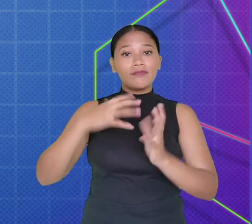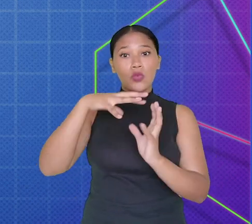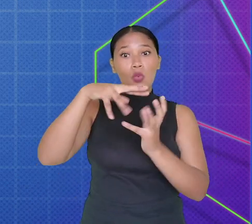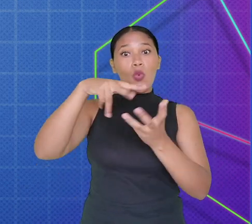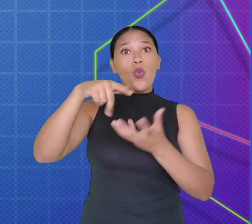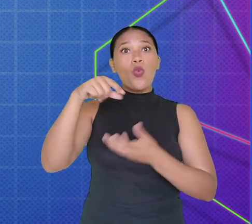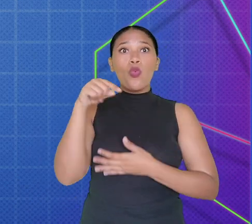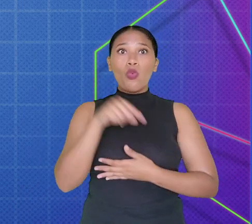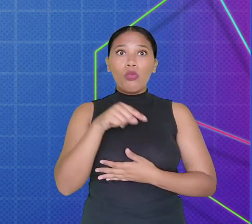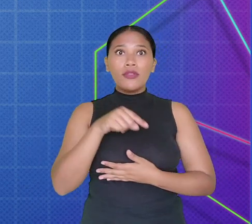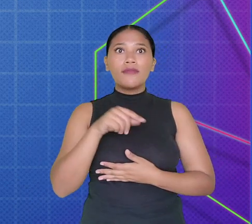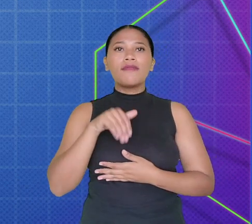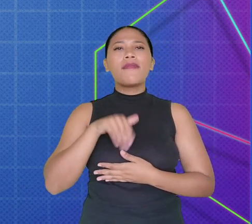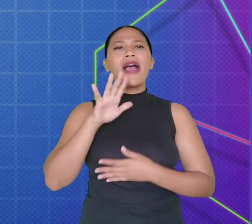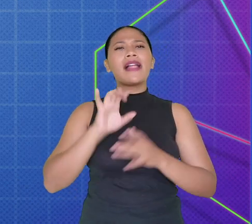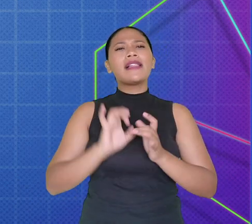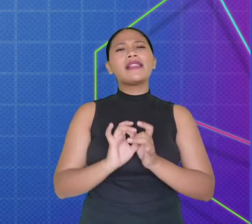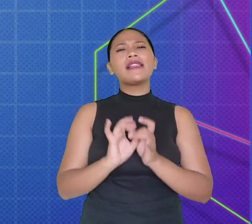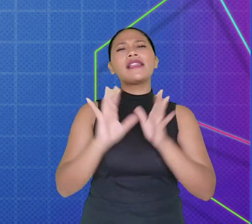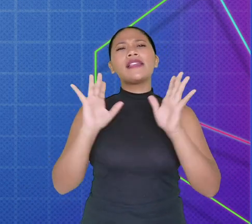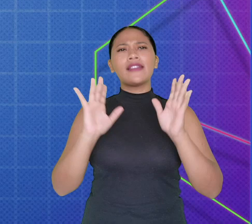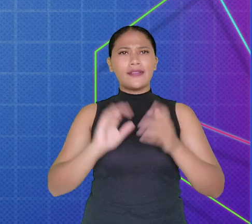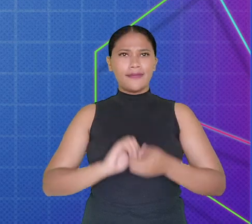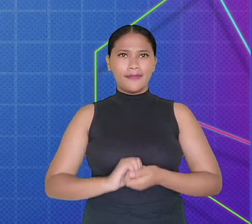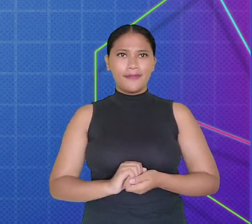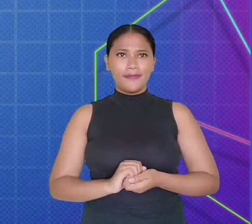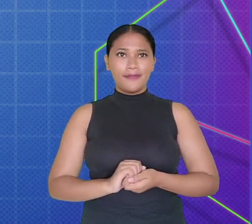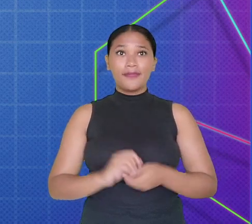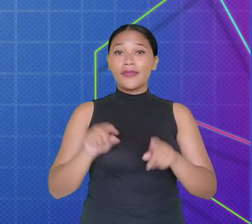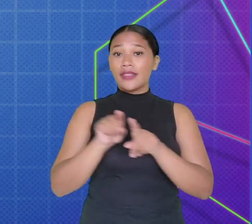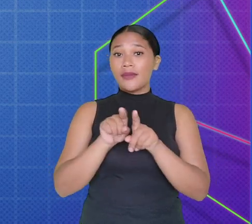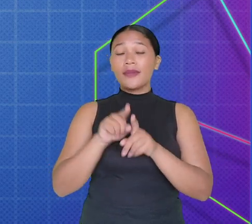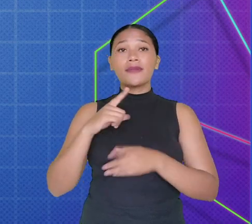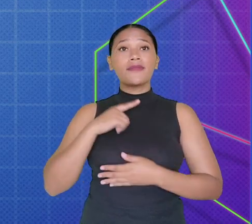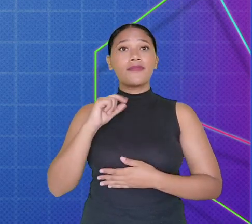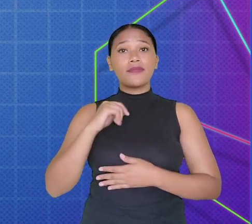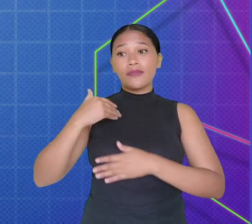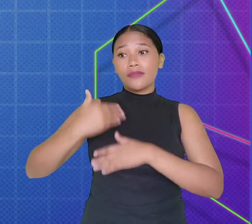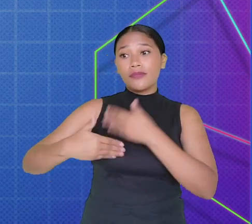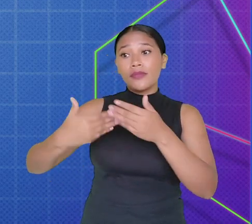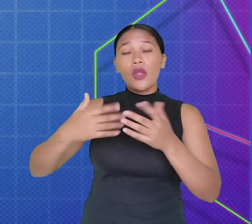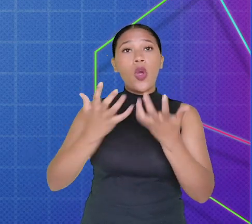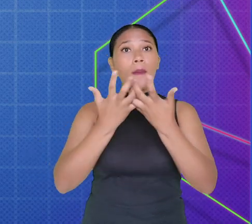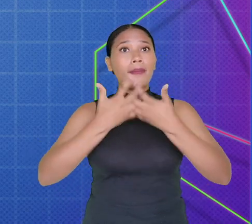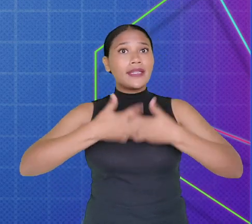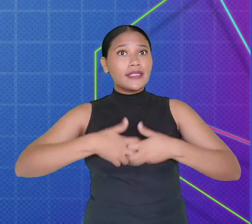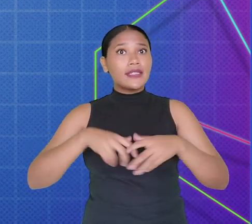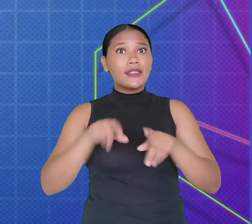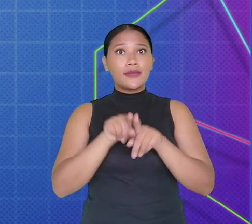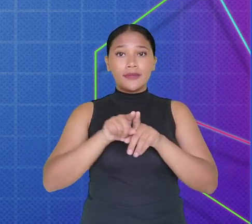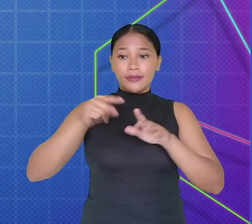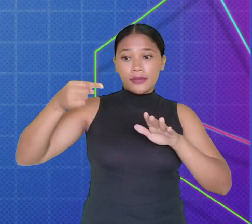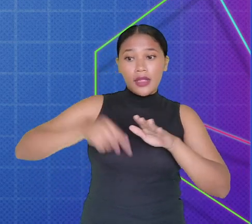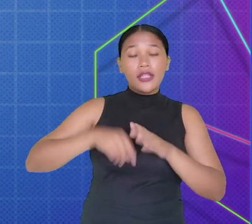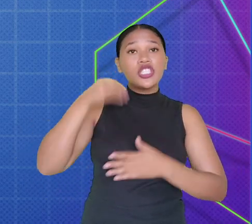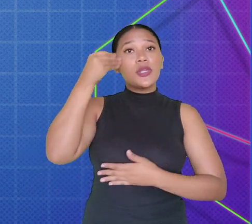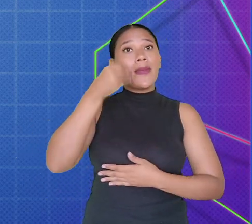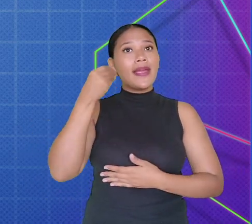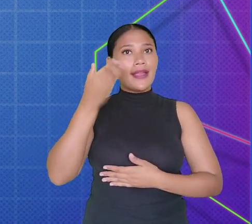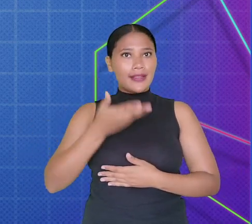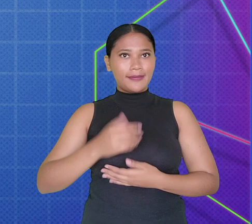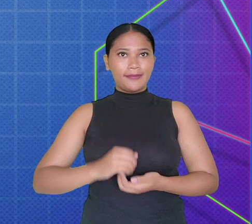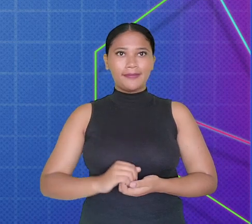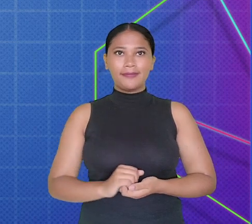e interaja com o mundo do jogo de maneira mais livre e espontânea, adicionando assim camadas de complexidade e